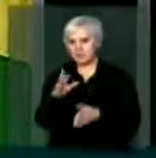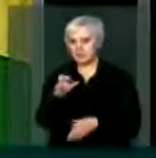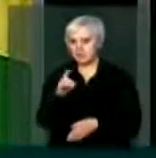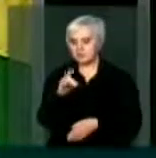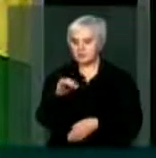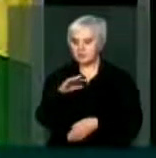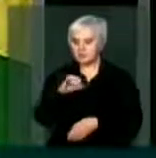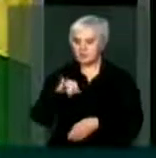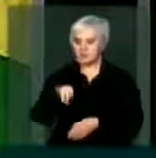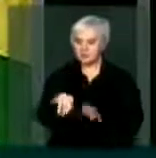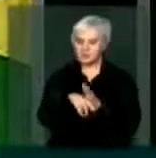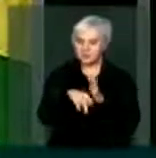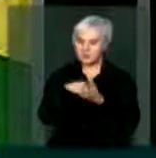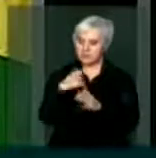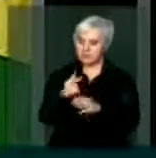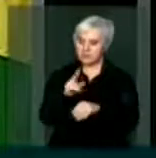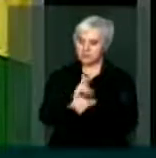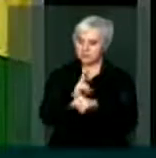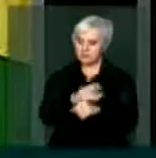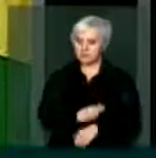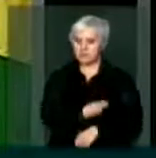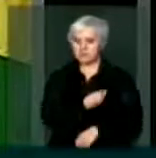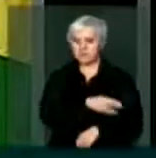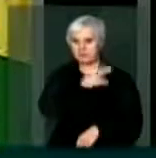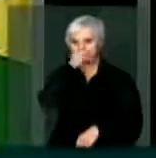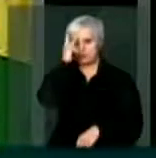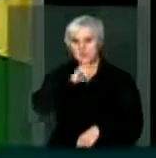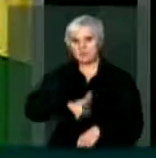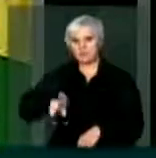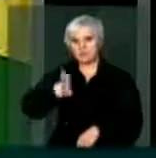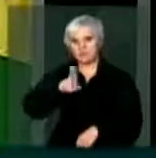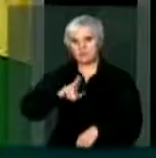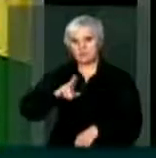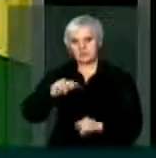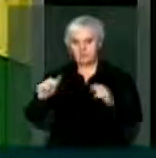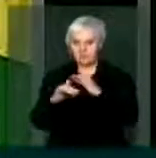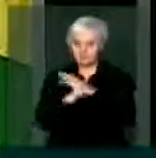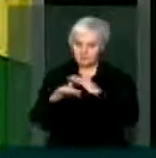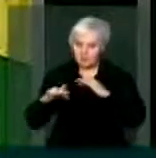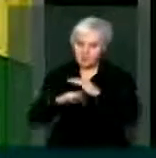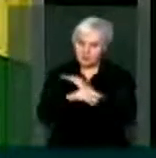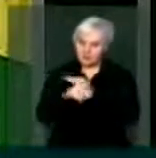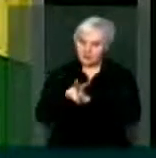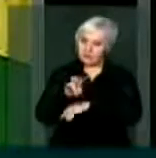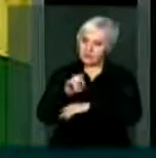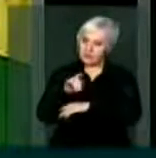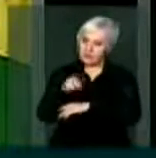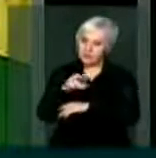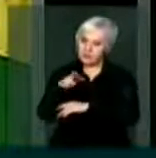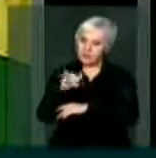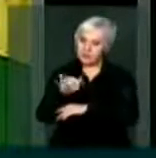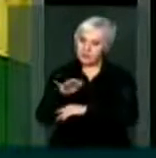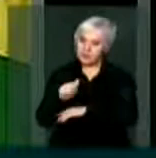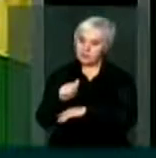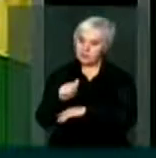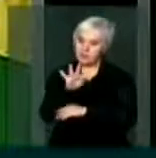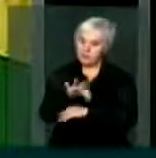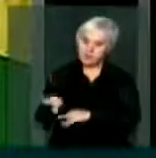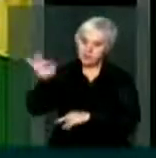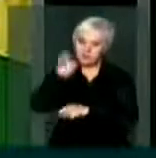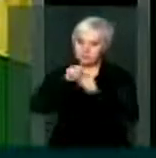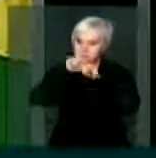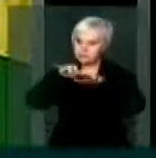estradas federais, zelando pela vida daqueles que a utilizem a malha viária federal, que exerce para as